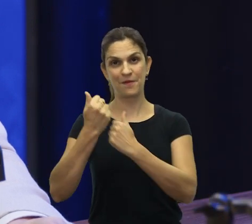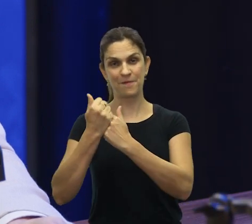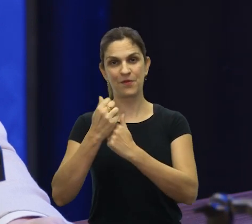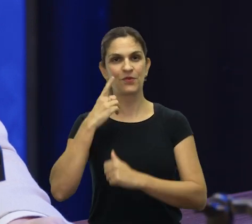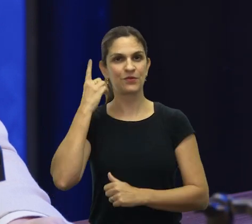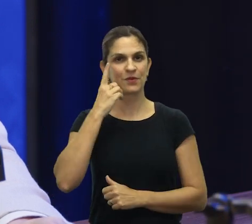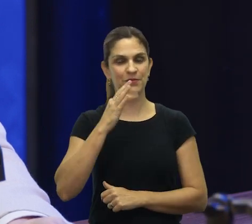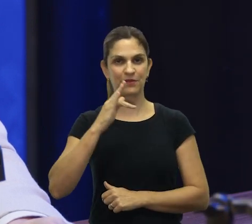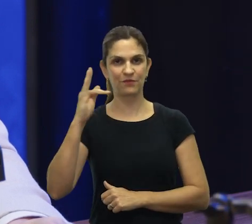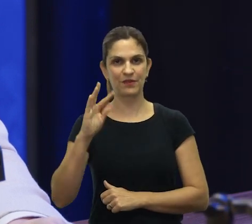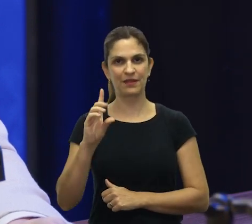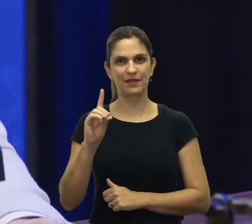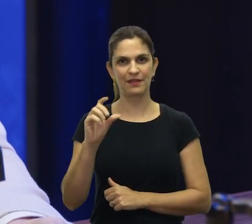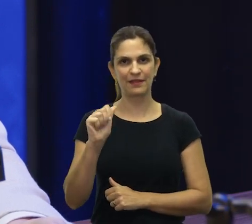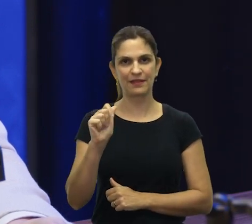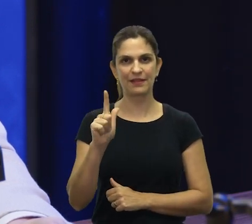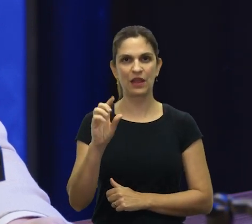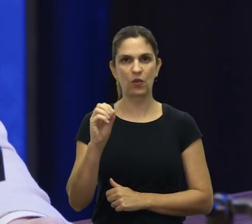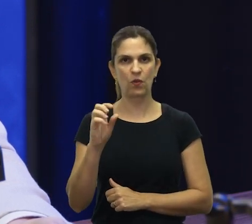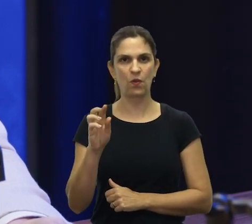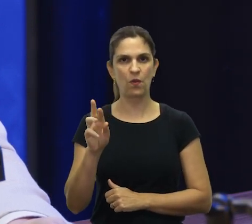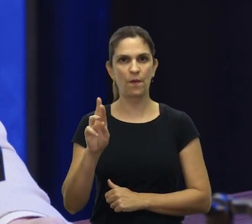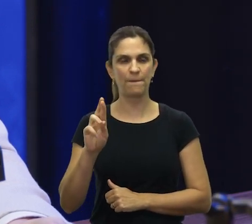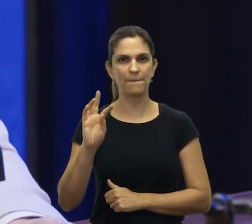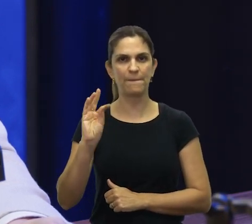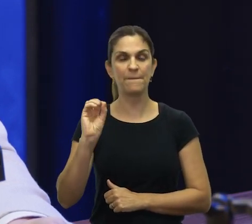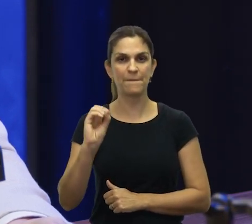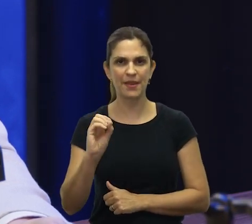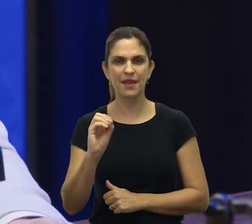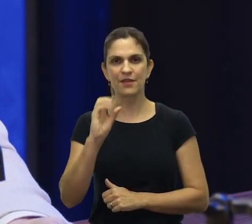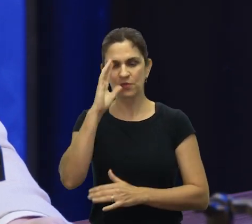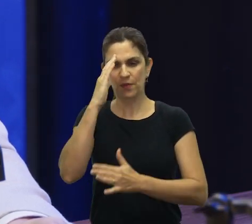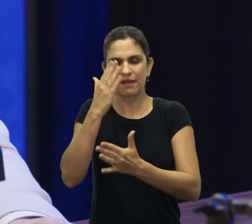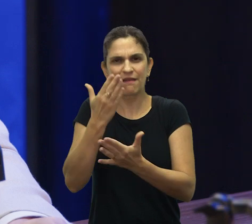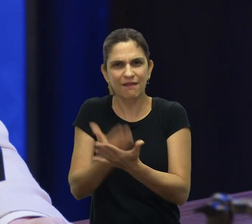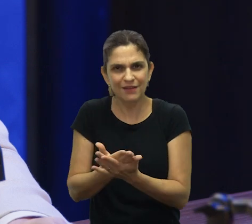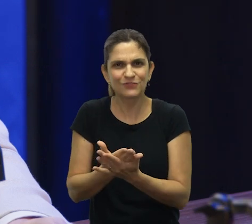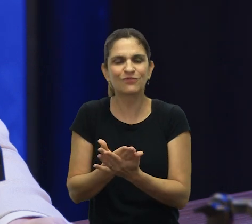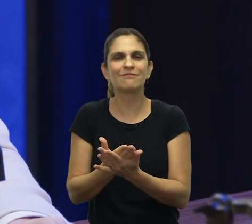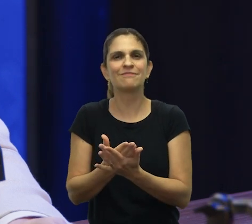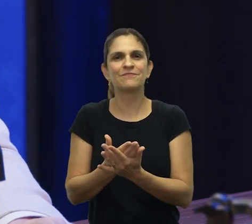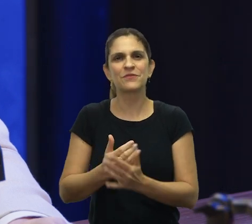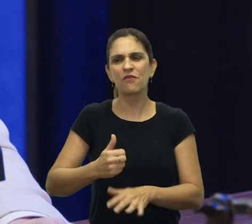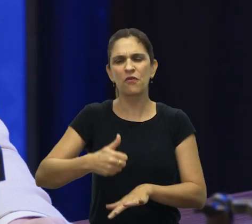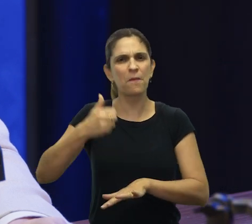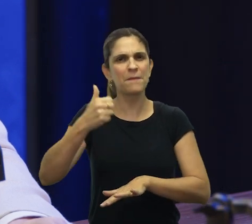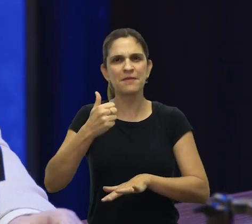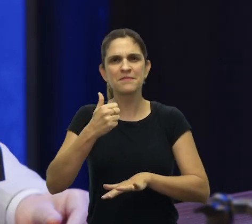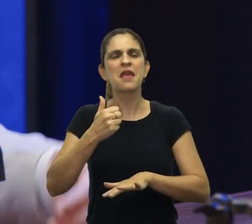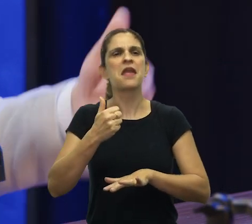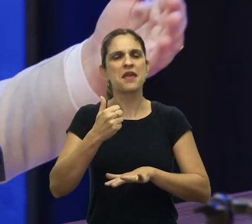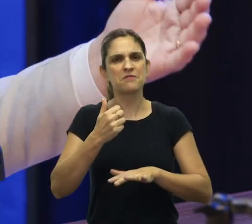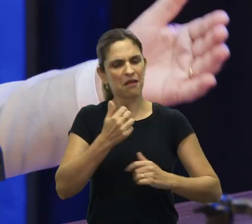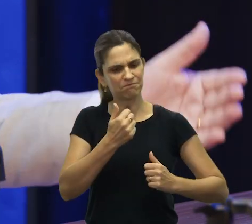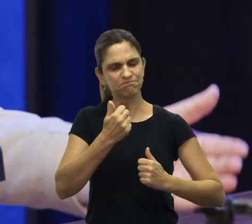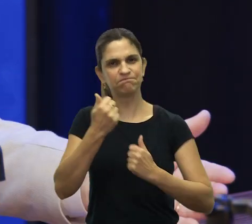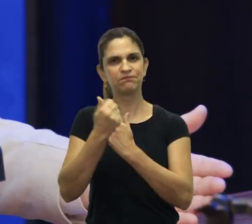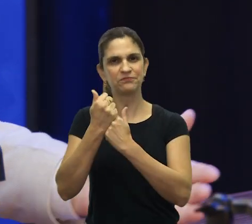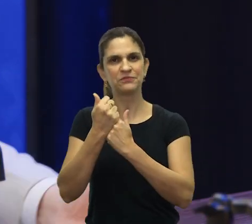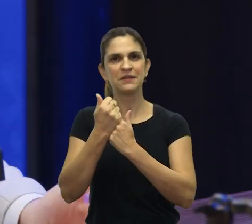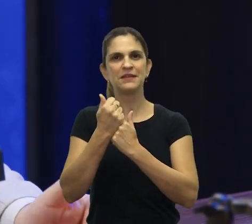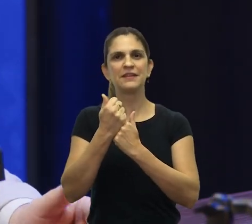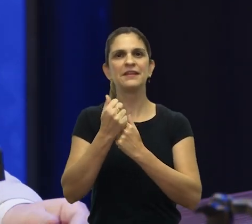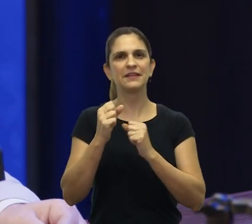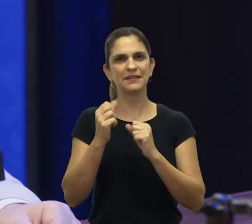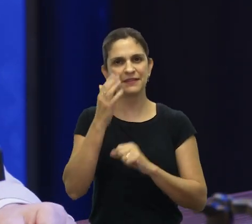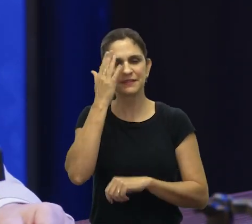do deputado federal Dagoberto Nogueira. Foi o primeiro político que acreditou que o projeto Casa Rosa poderia sair do